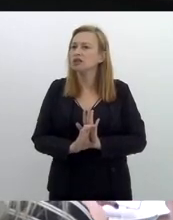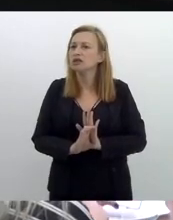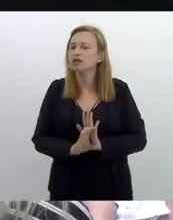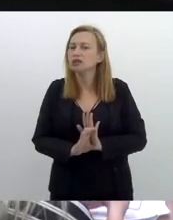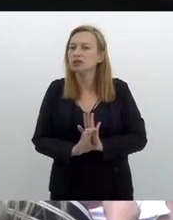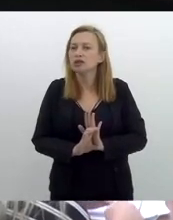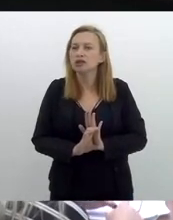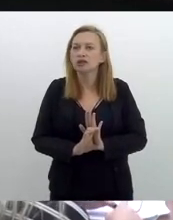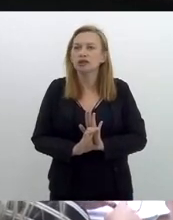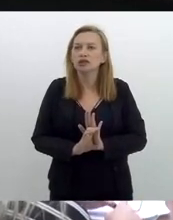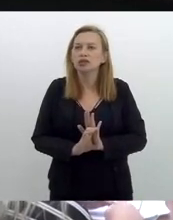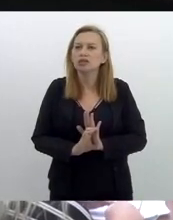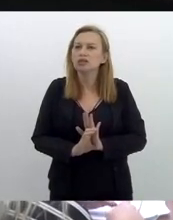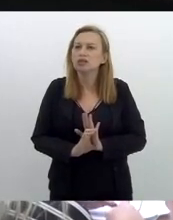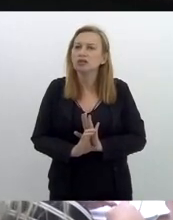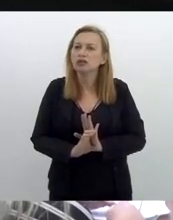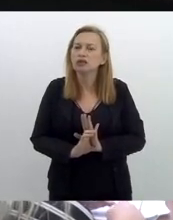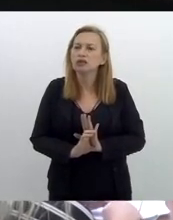não não